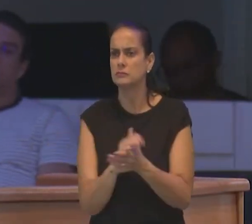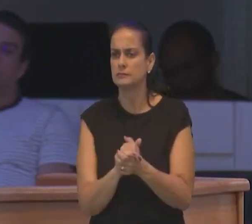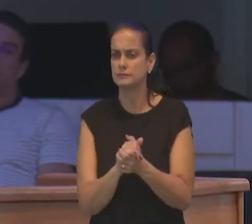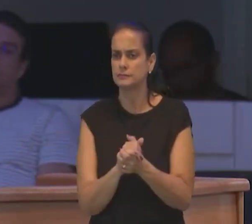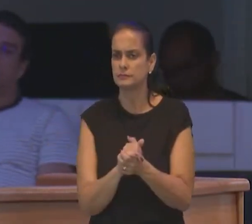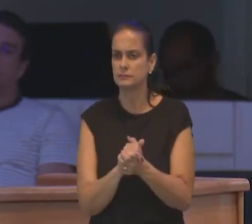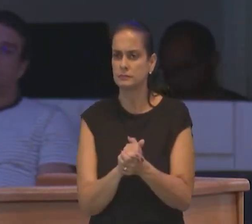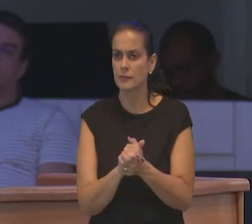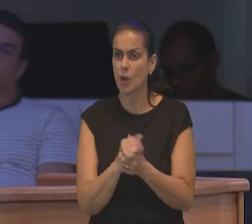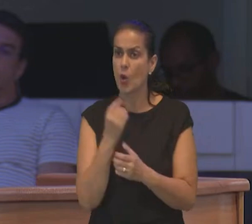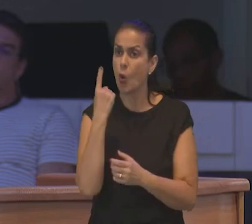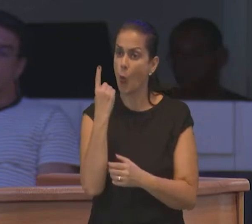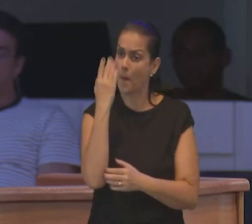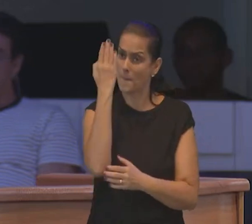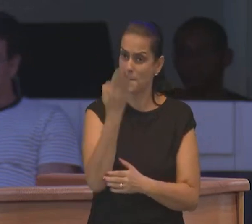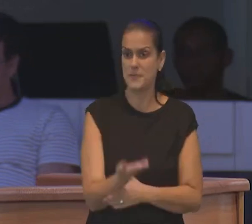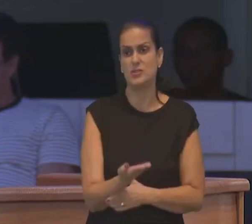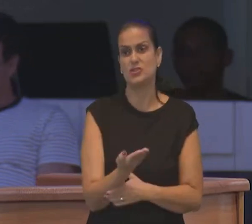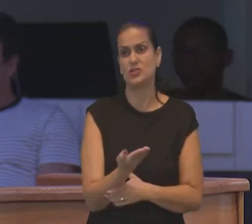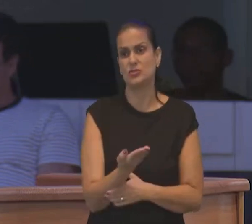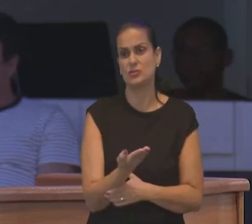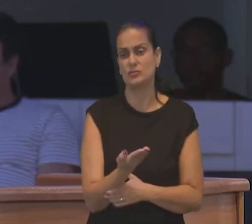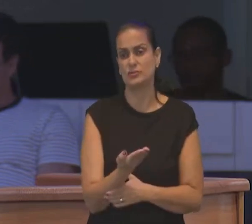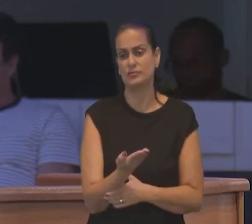E esse foi um pedido